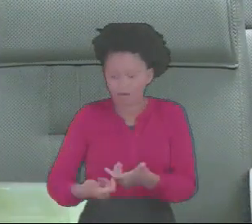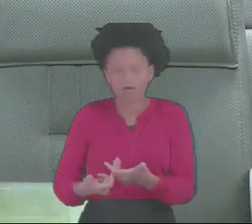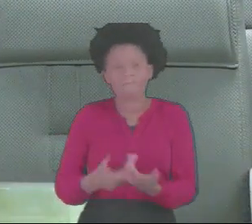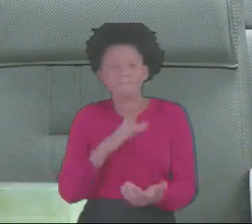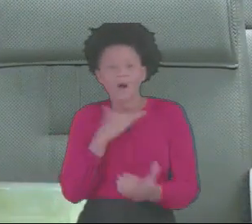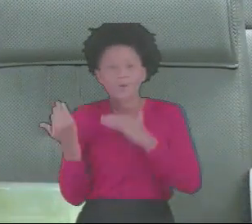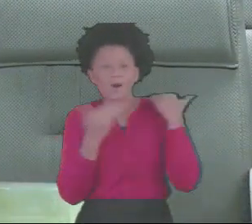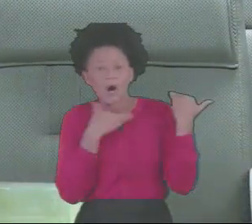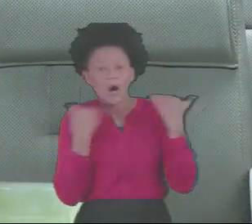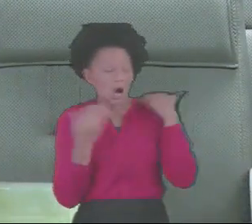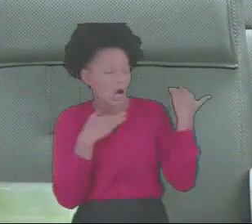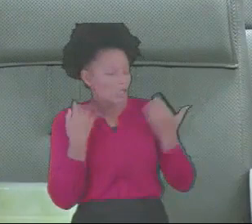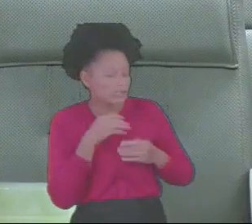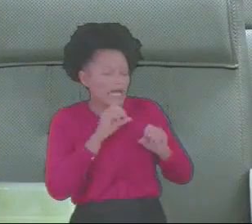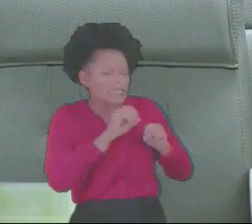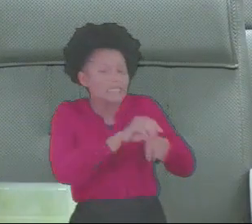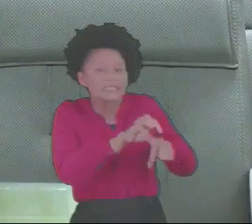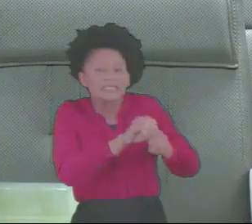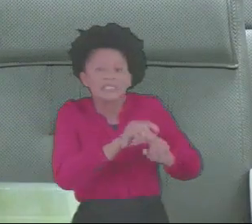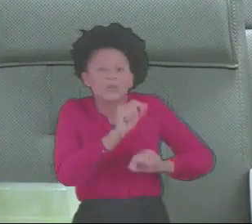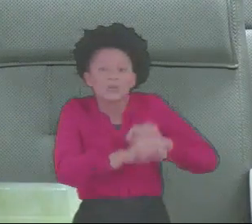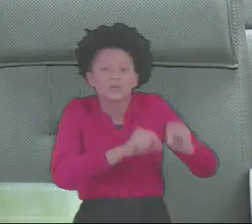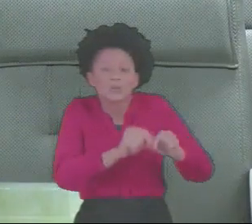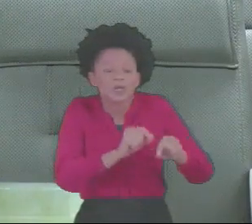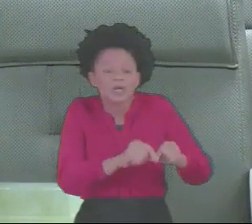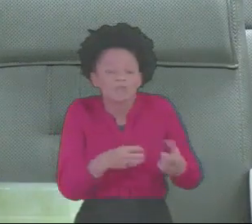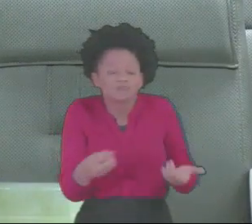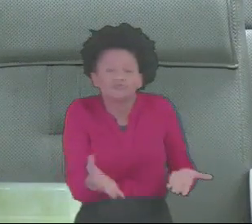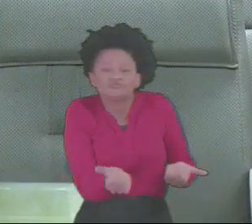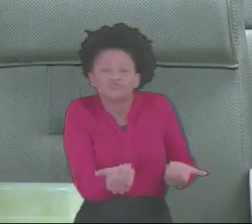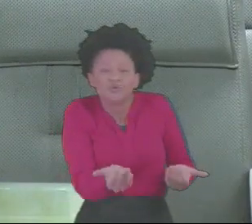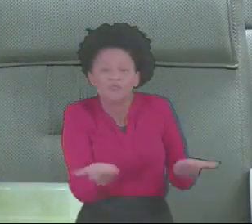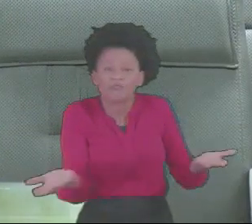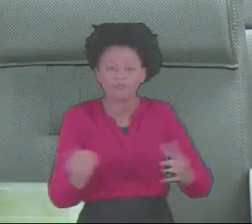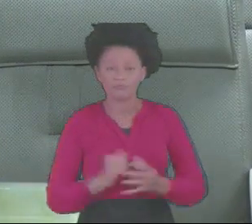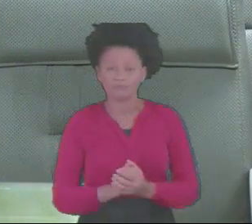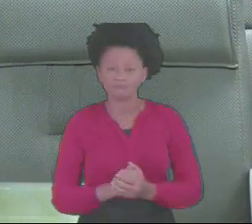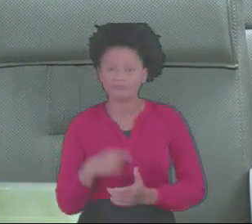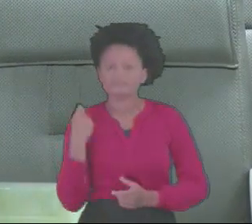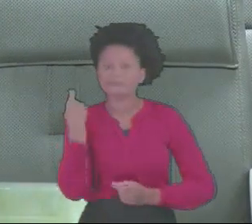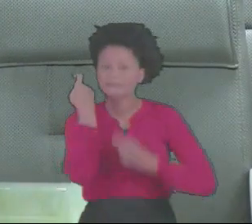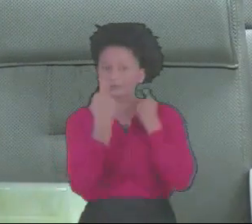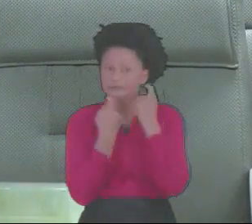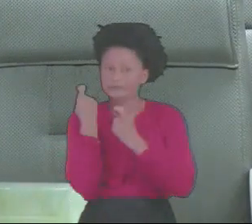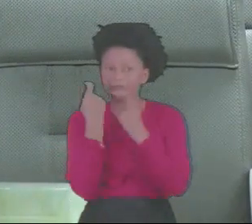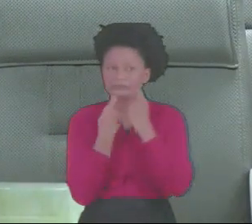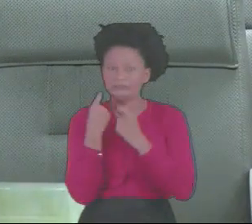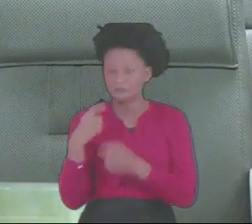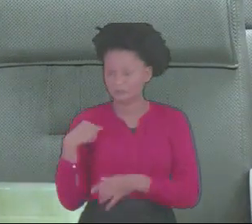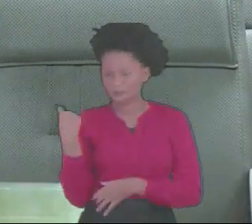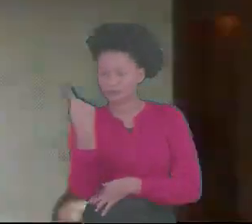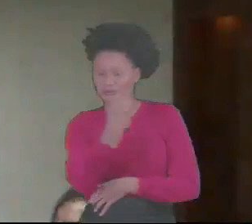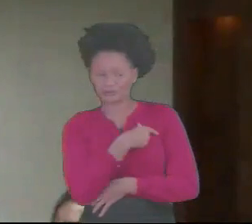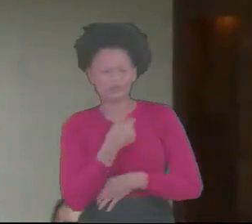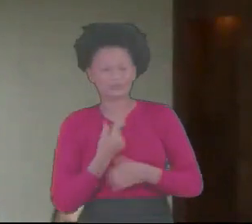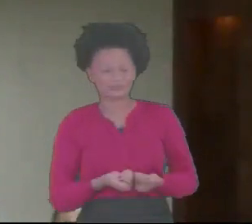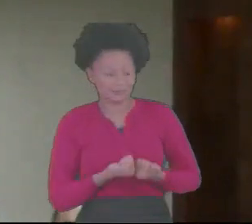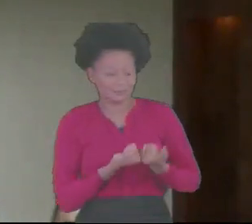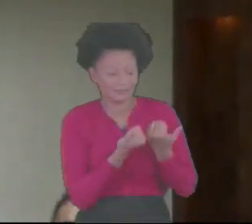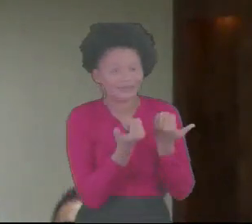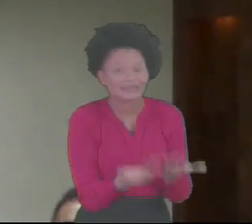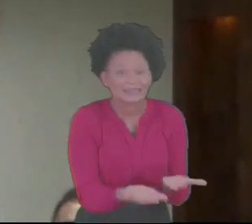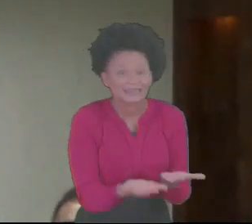tá deixando para geração que está vindo Oi e a grande preocupação não é o que nós estamos deixando